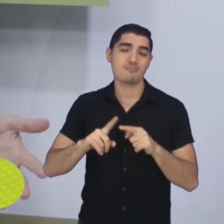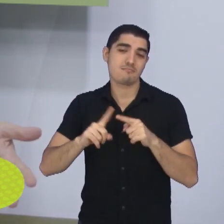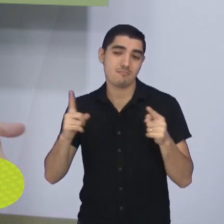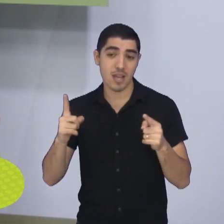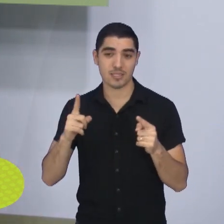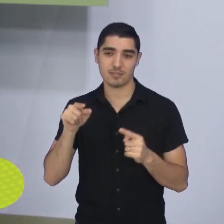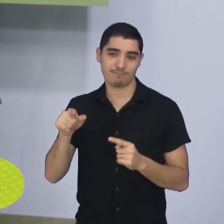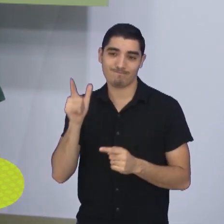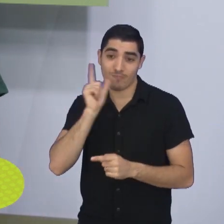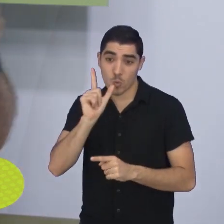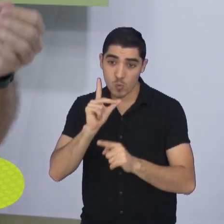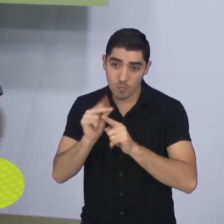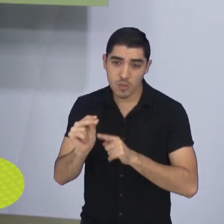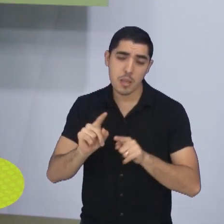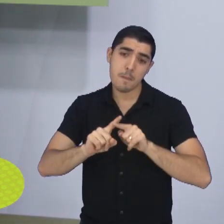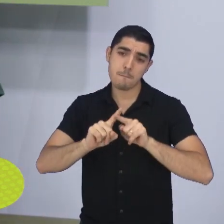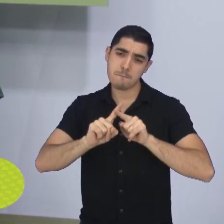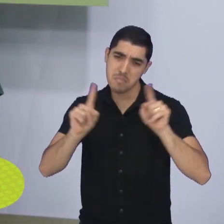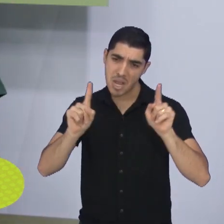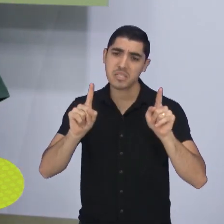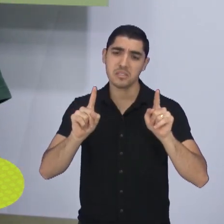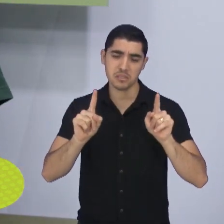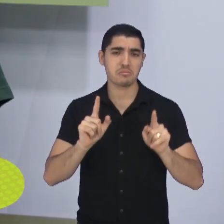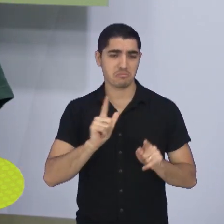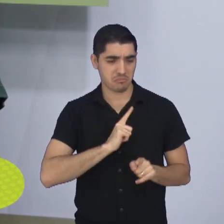José a vitória, mas tem